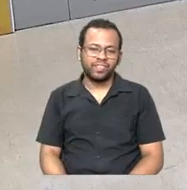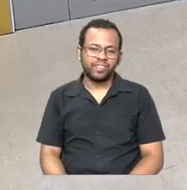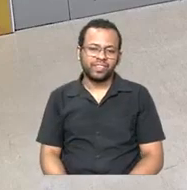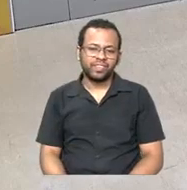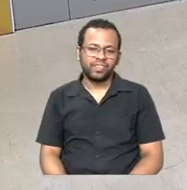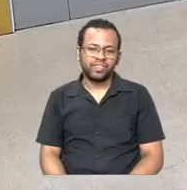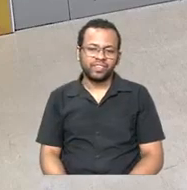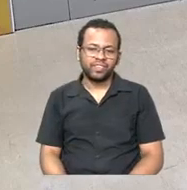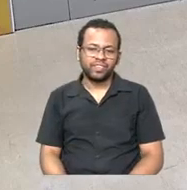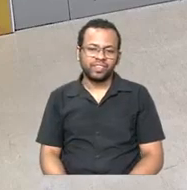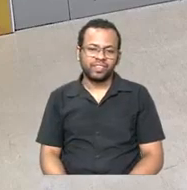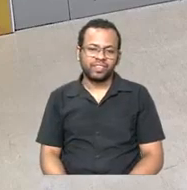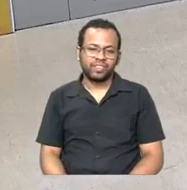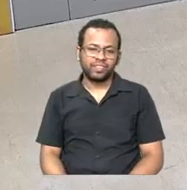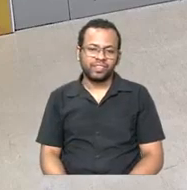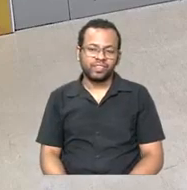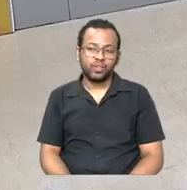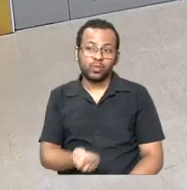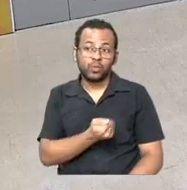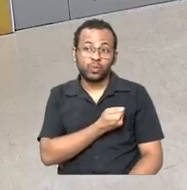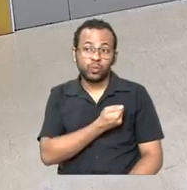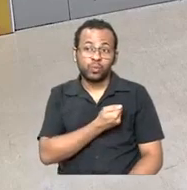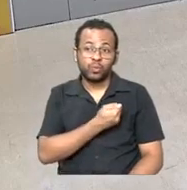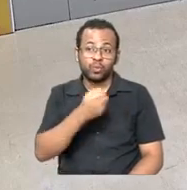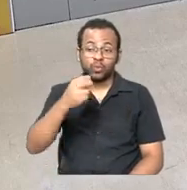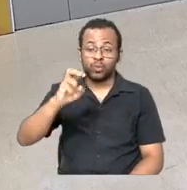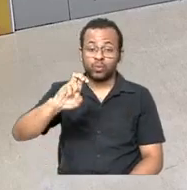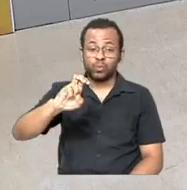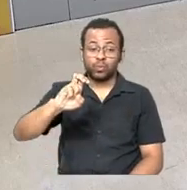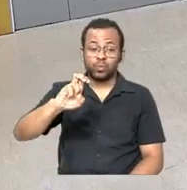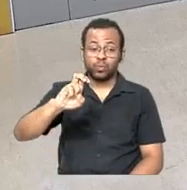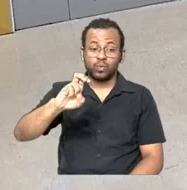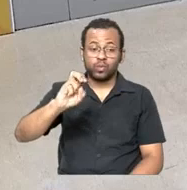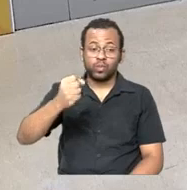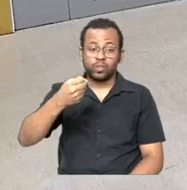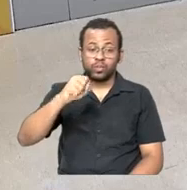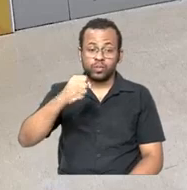20 58 58